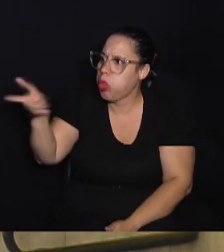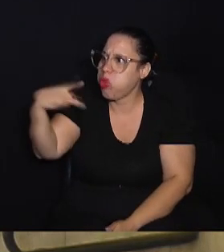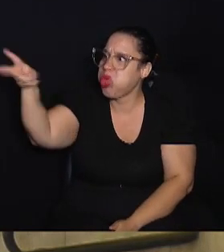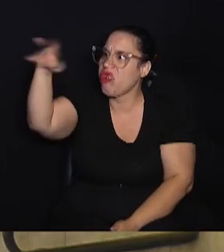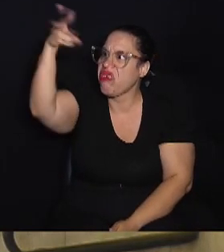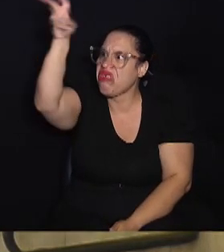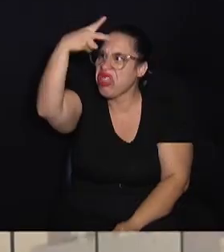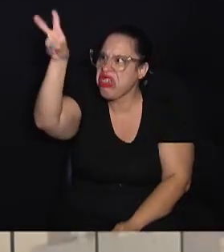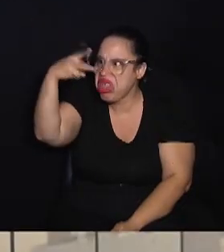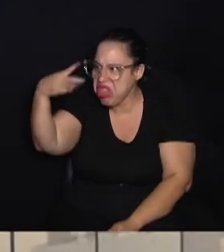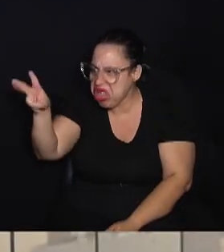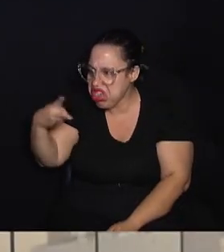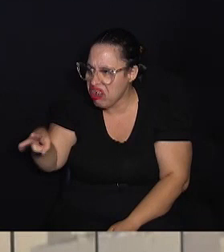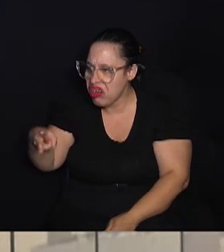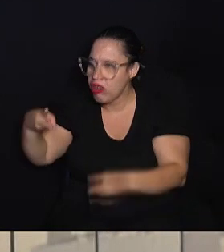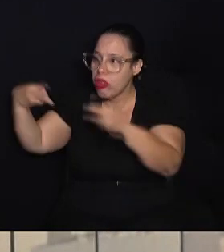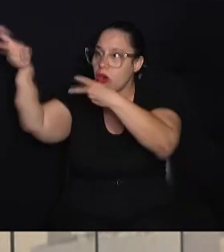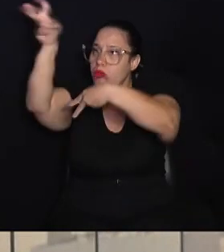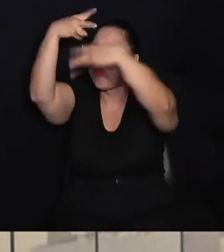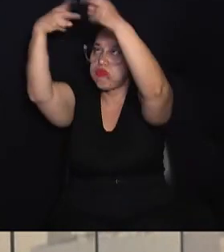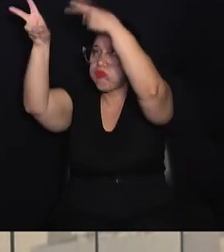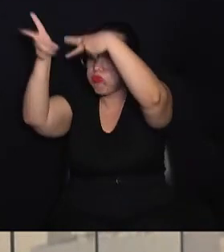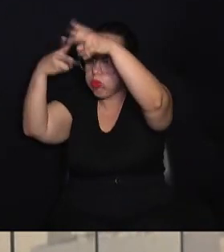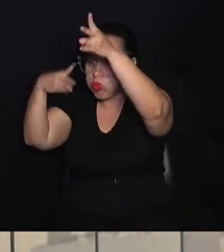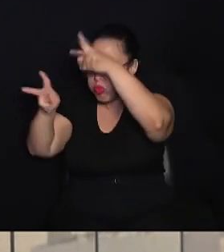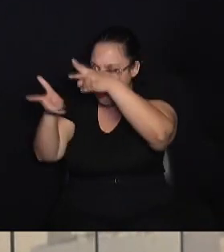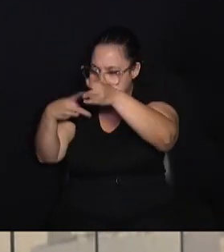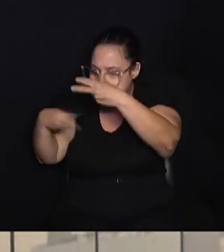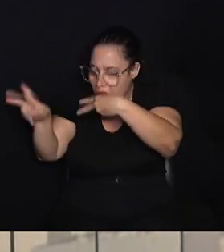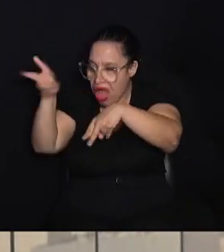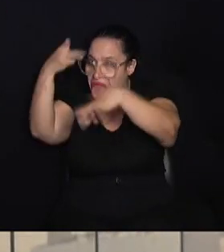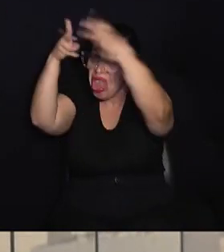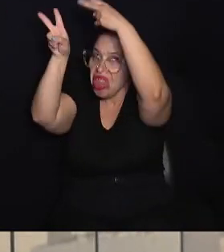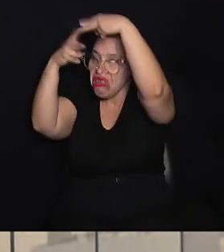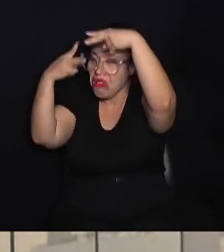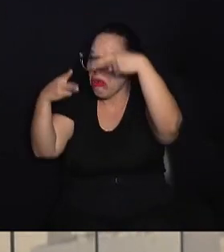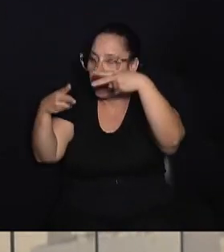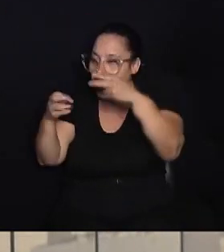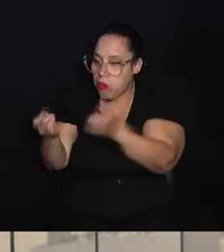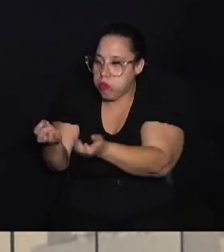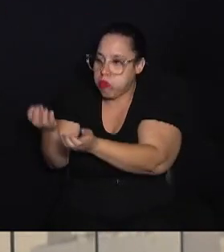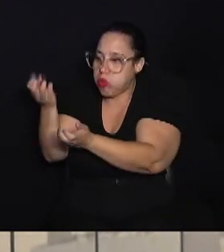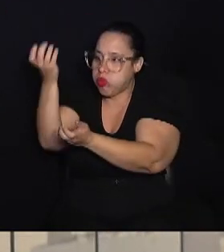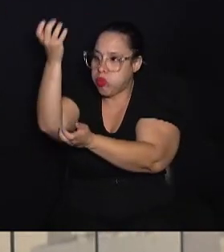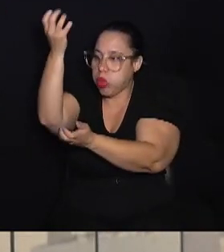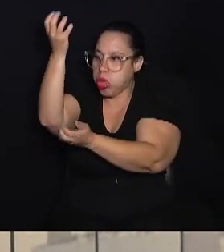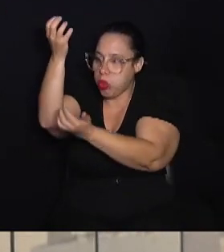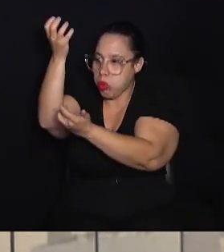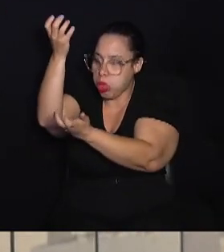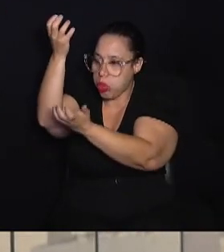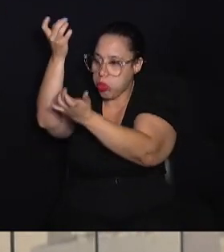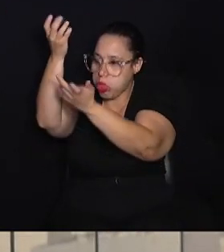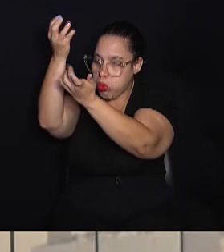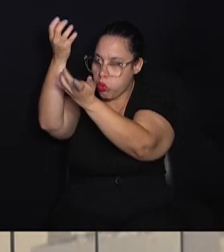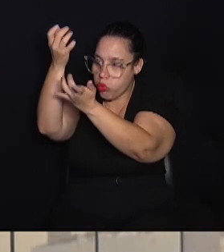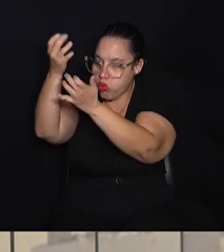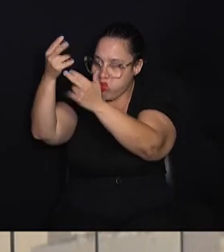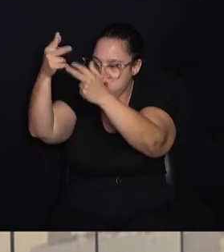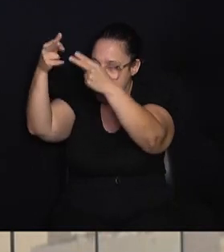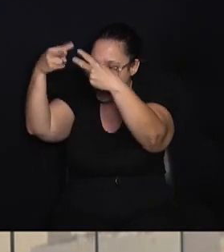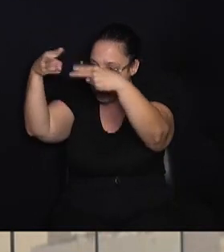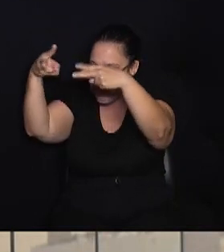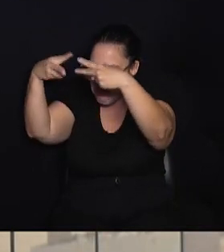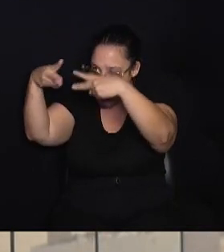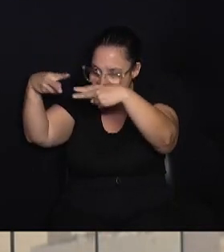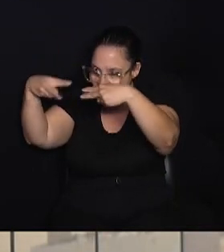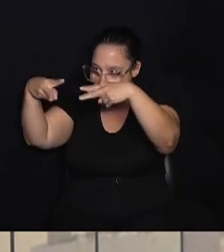Então, o transporte do norte com os focos de queimadas da região norte e do centro-oeste, por sua vez, são